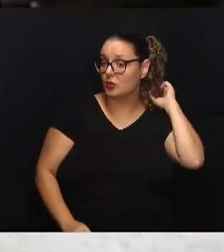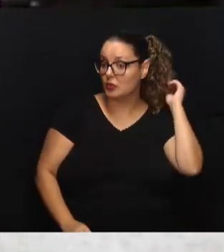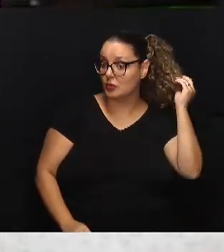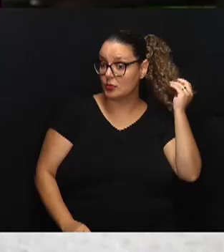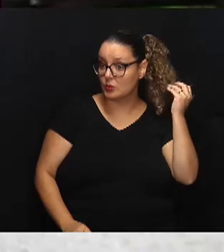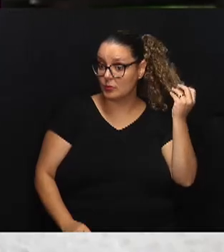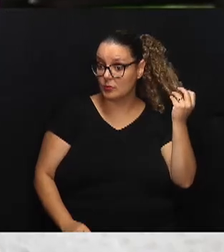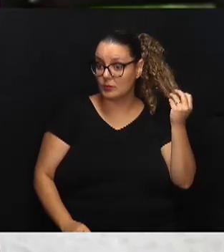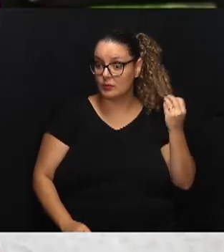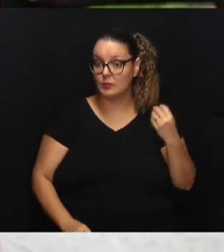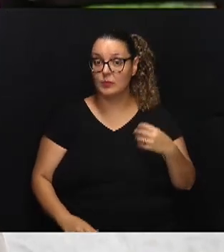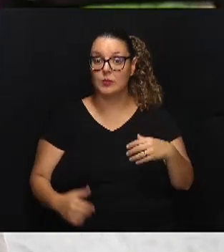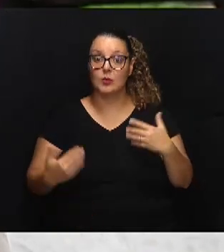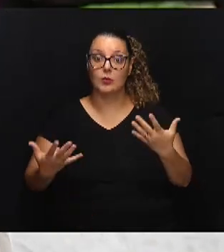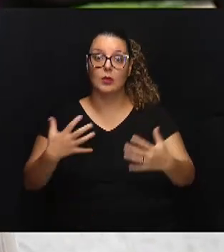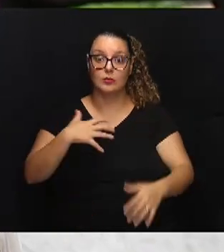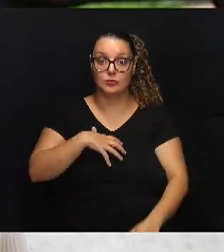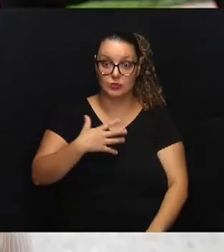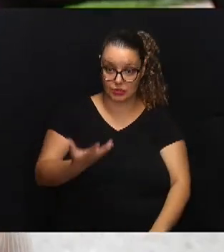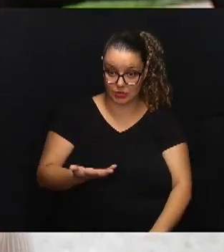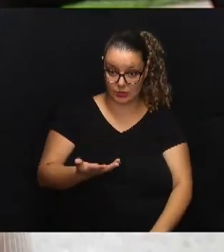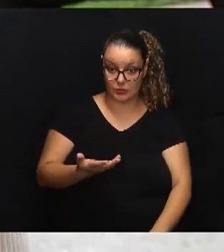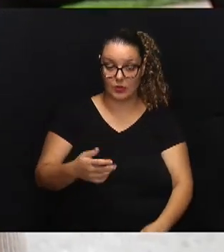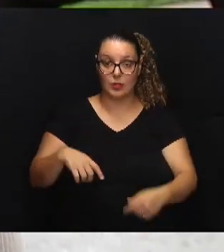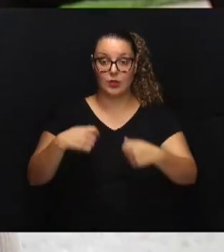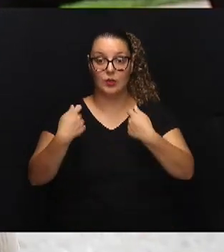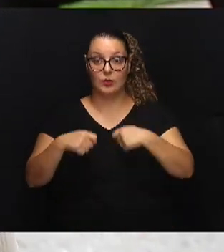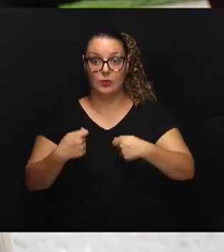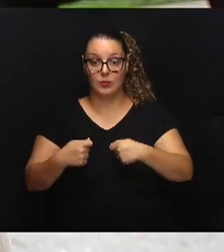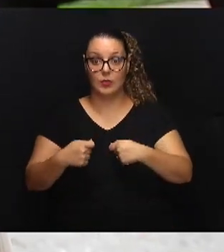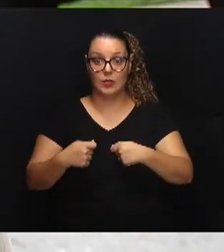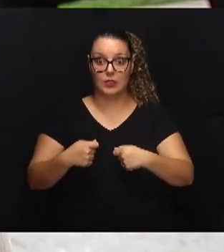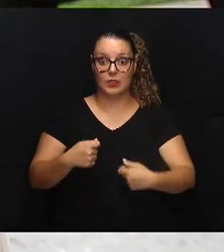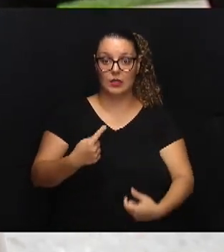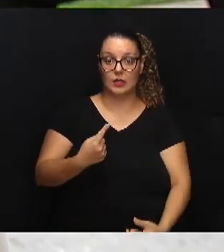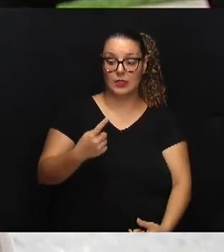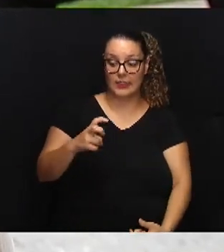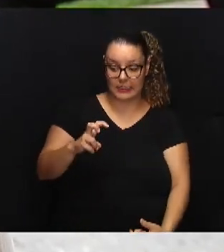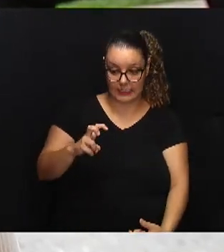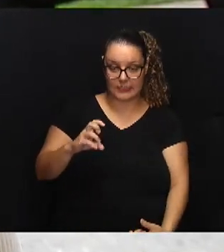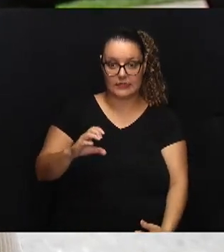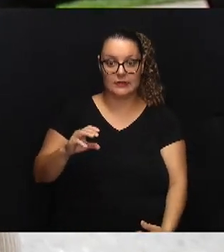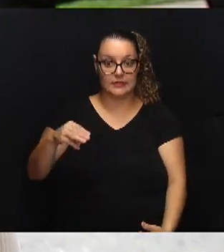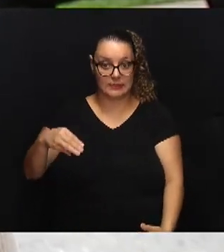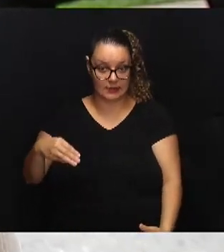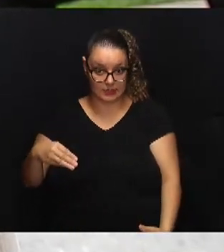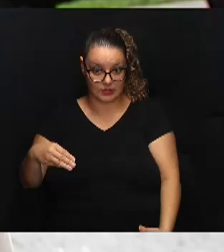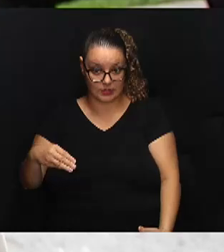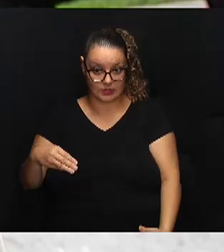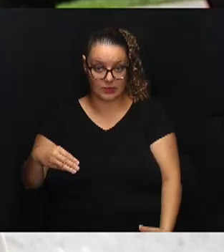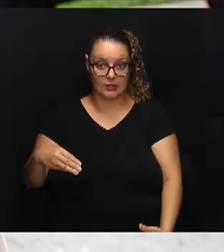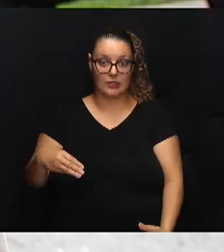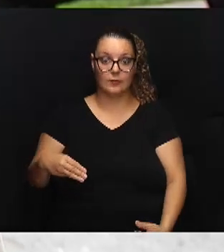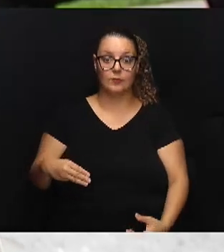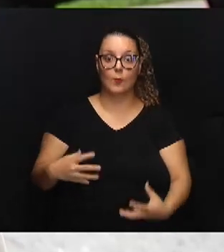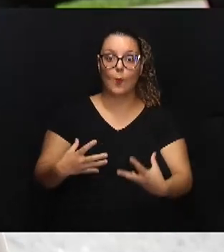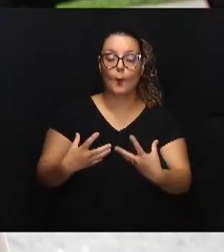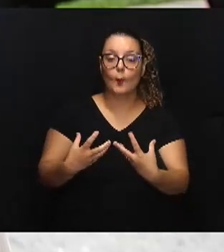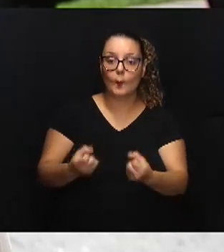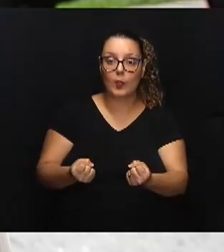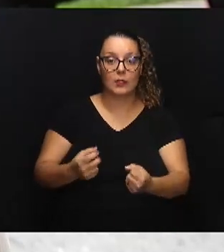precisa, qual a condição dele? Ele precisa ter no mínimo 15 centímetros, estar seco, não pode